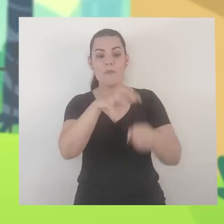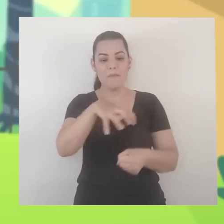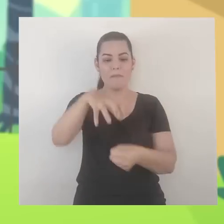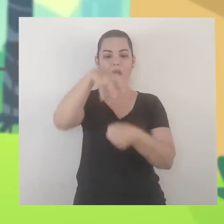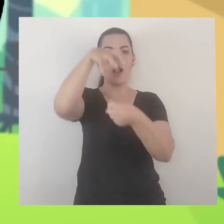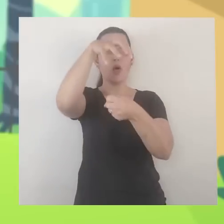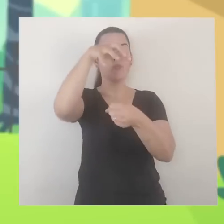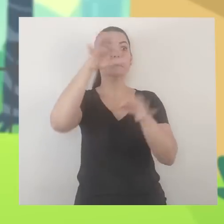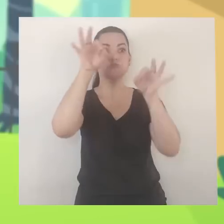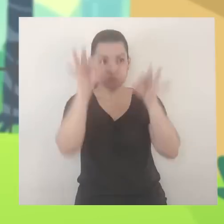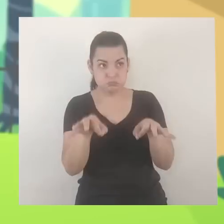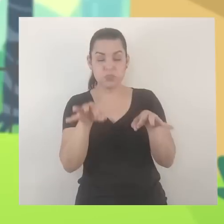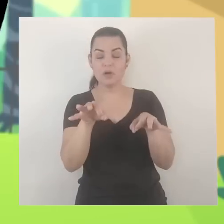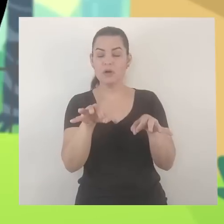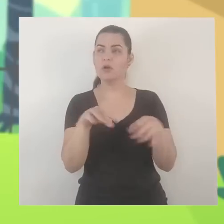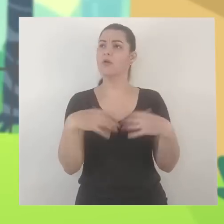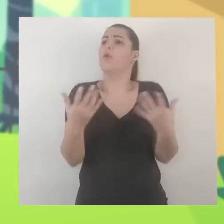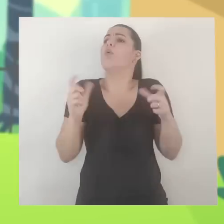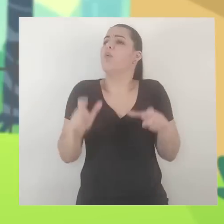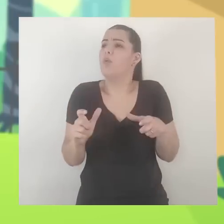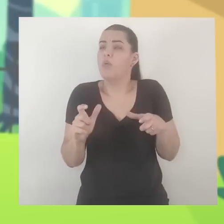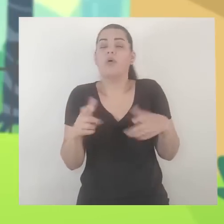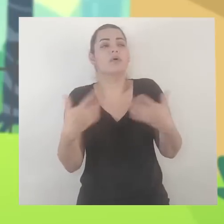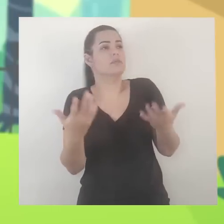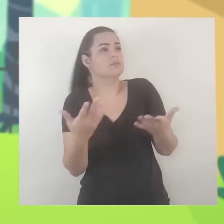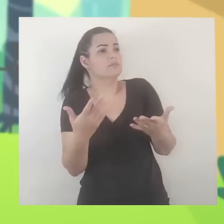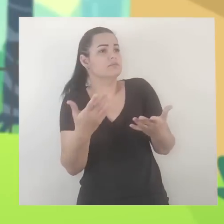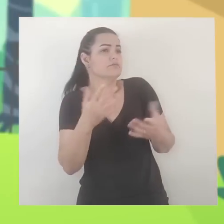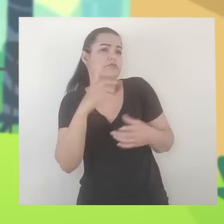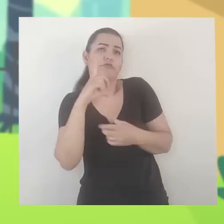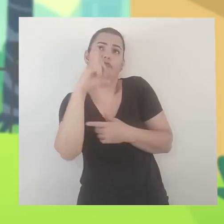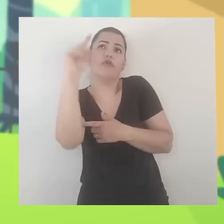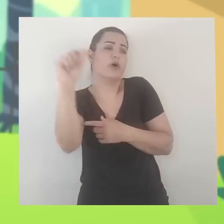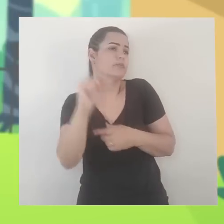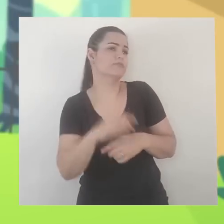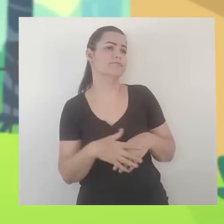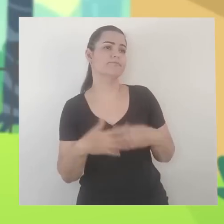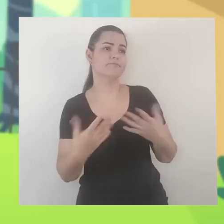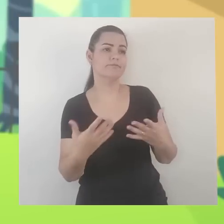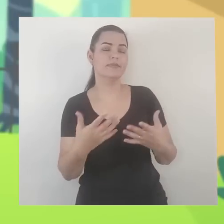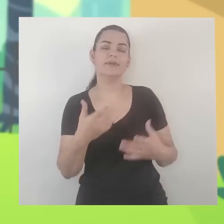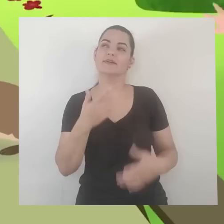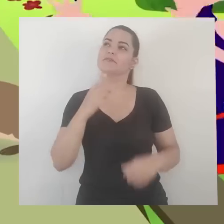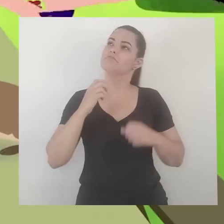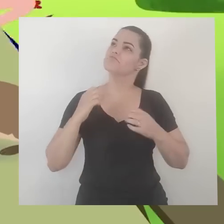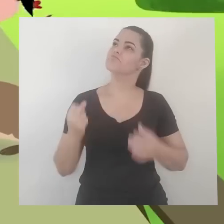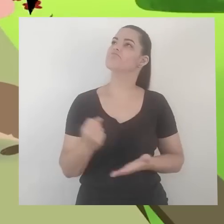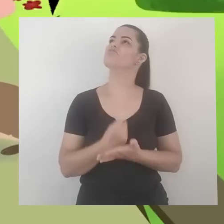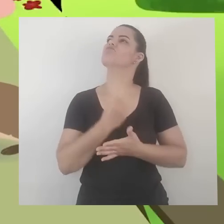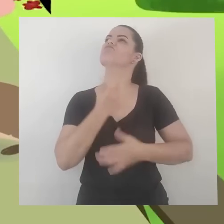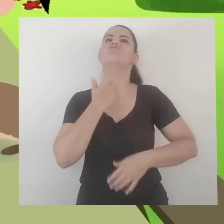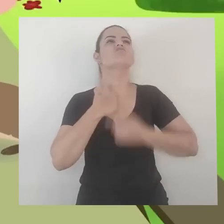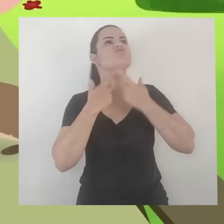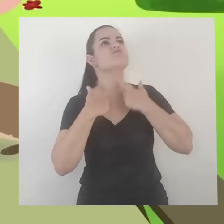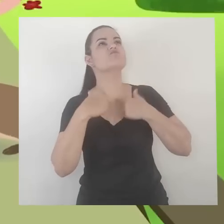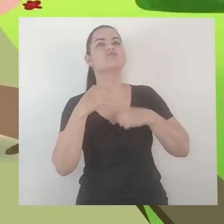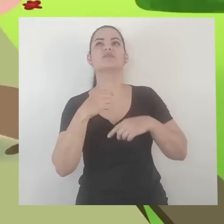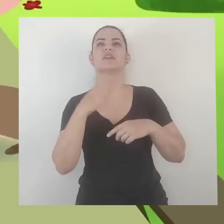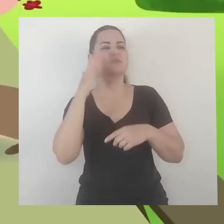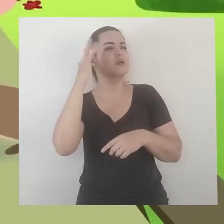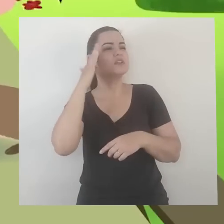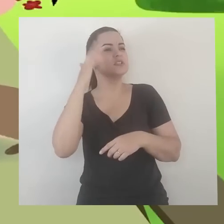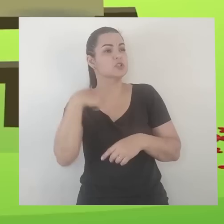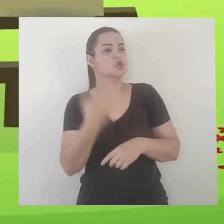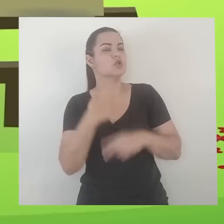Ele voou, Cláudio. Puxa, não ia ser muito legal a gente ver mais balões? É mesmo?